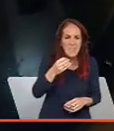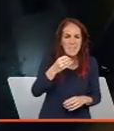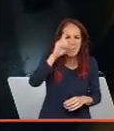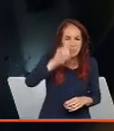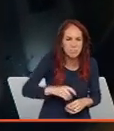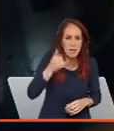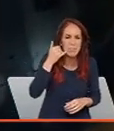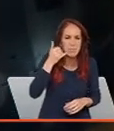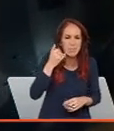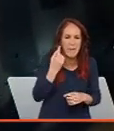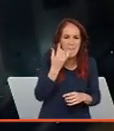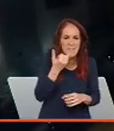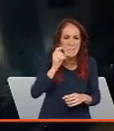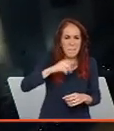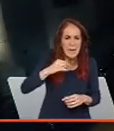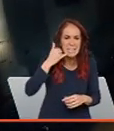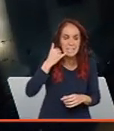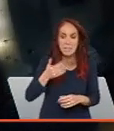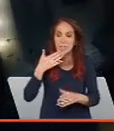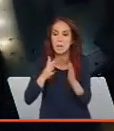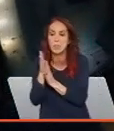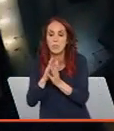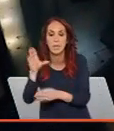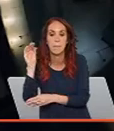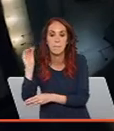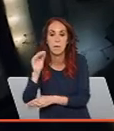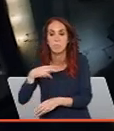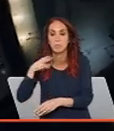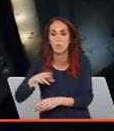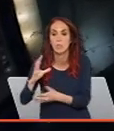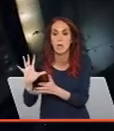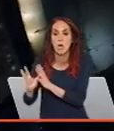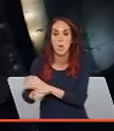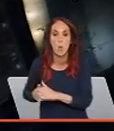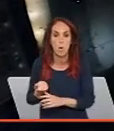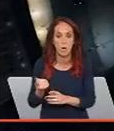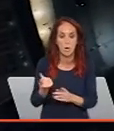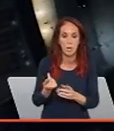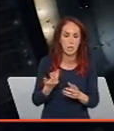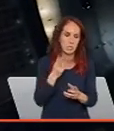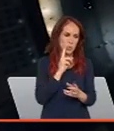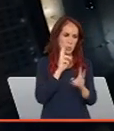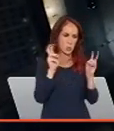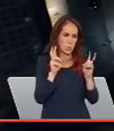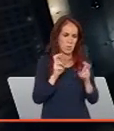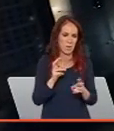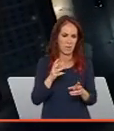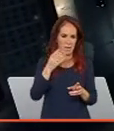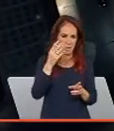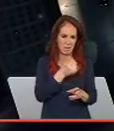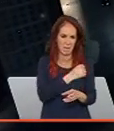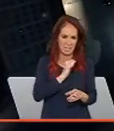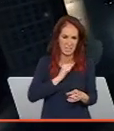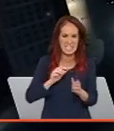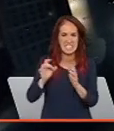dia. Usar o Banco de Portugal para extorsão. Isto, desculpe o termo, na minha terra...